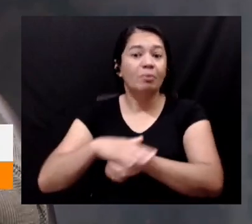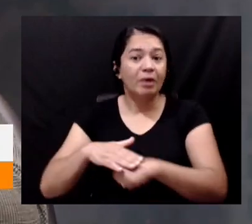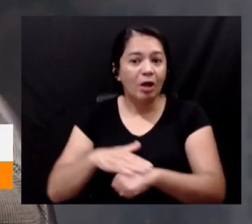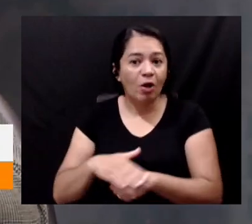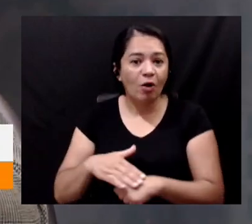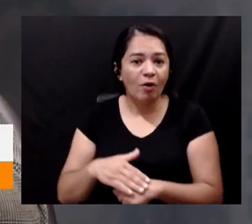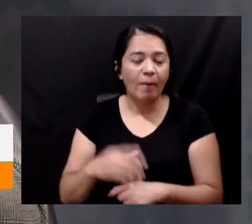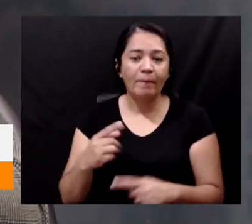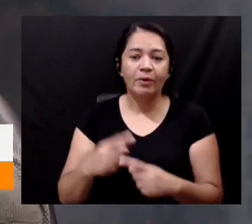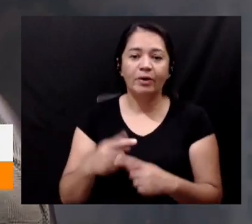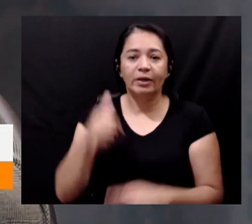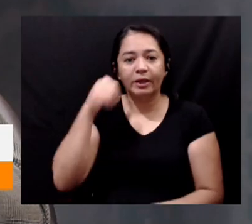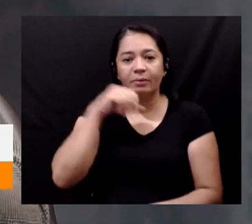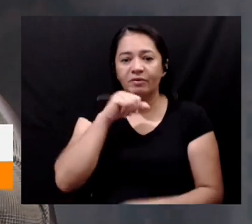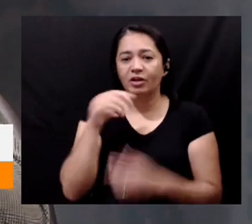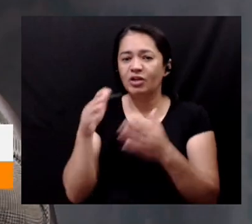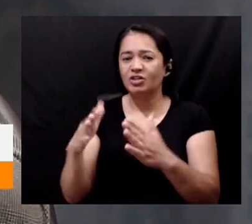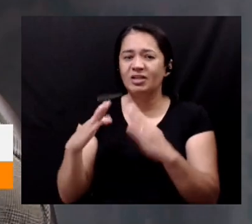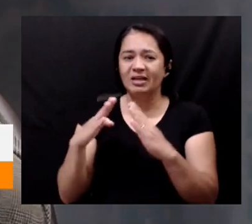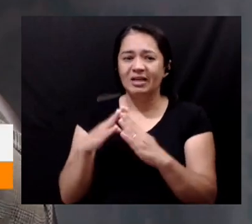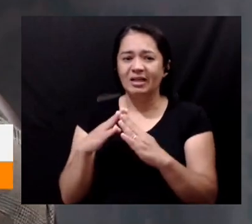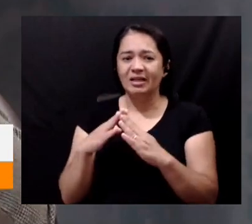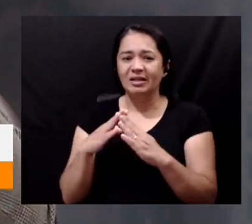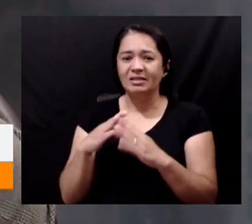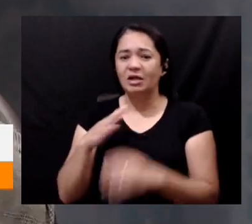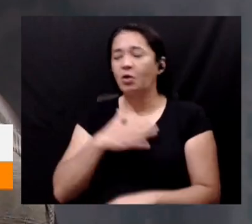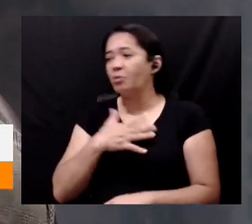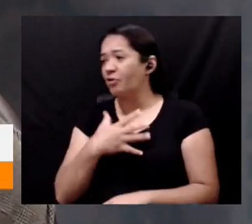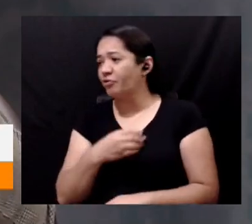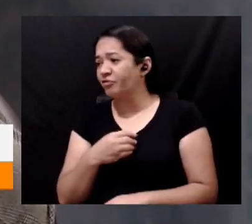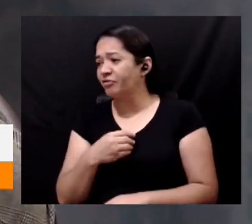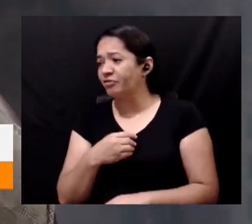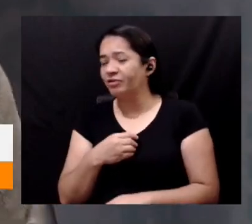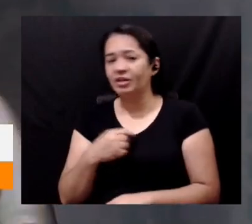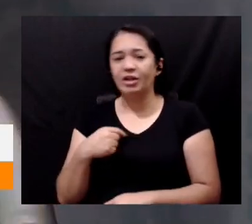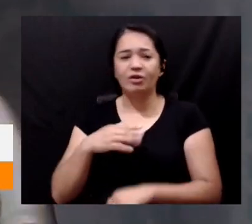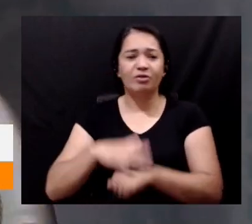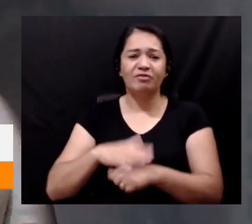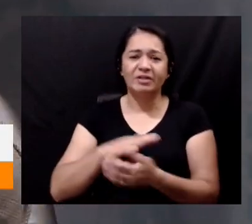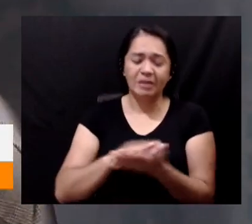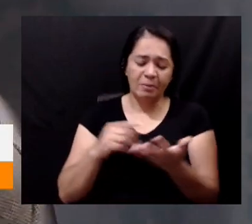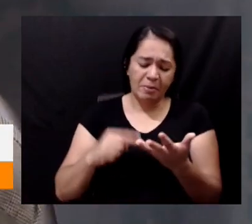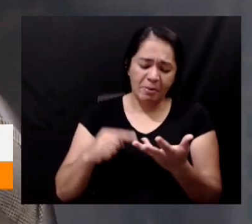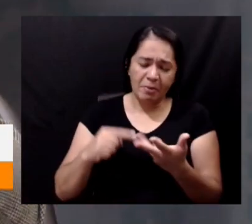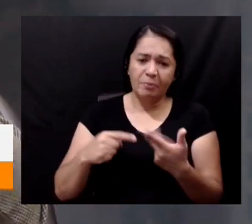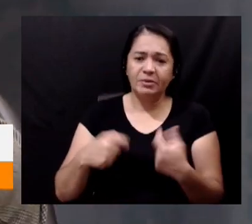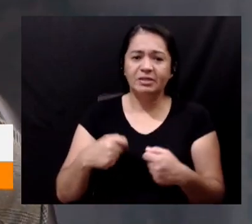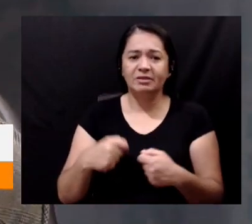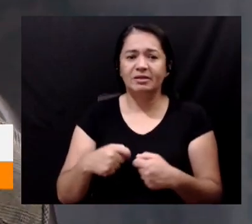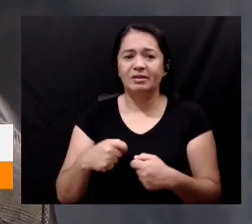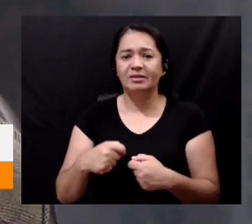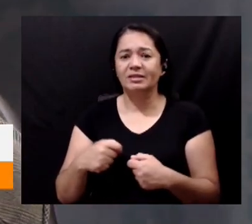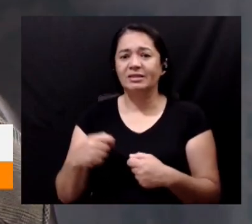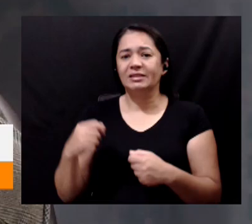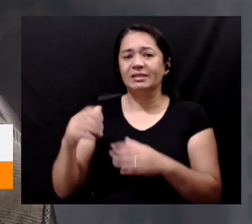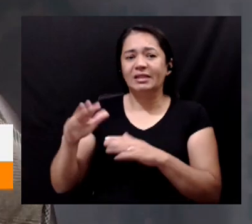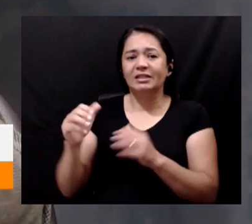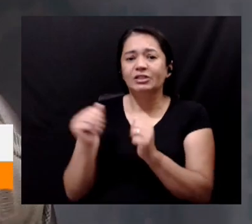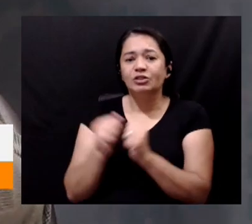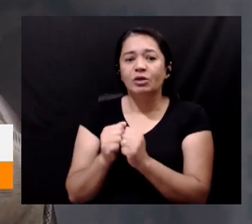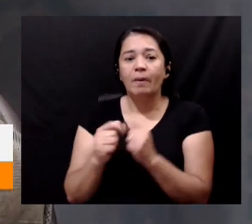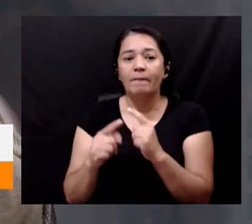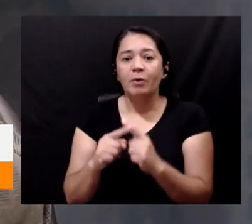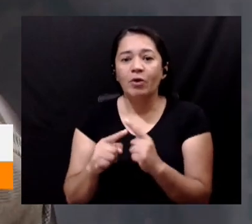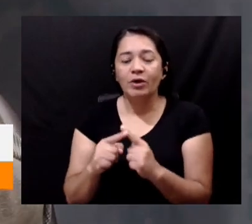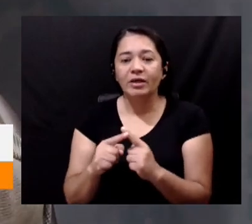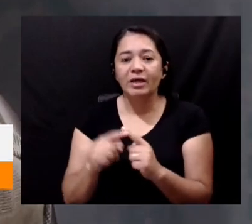casa, meu filho não deixa eu fazer nada, porque eu não tenho que fazer janta, tenho que fazer isso, a criança fica grudada, porque a criança está